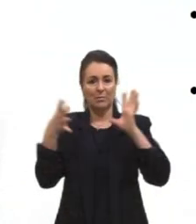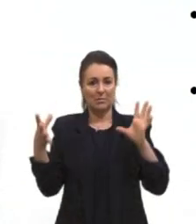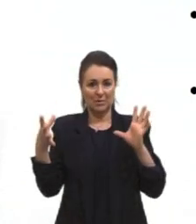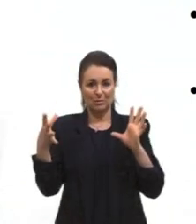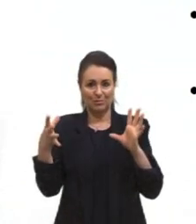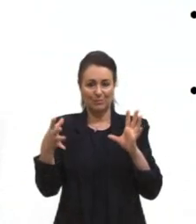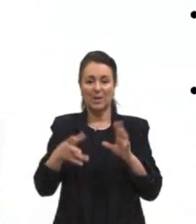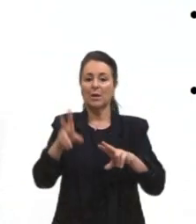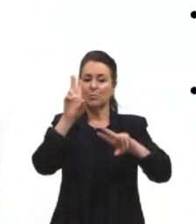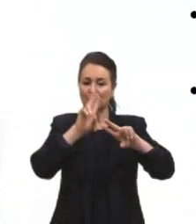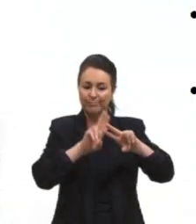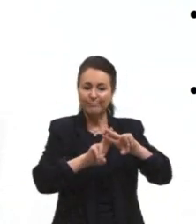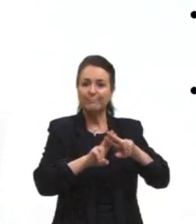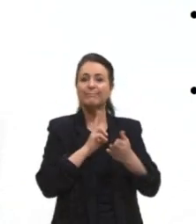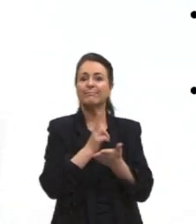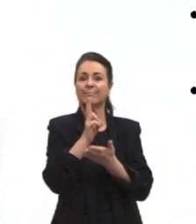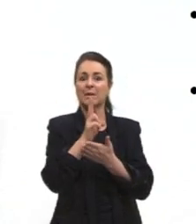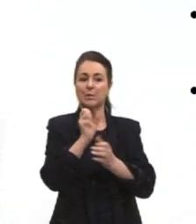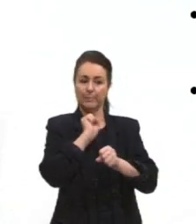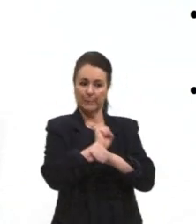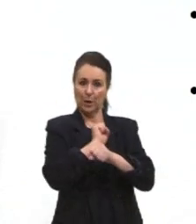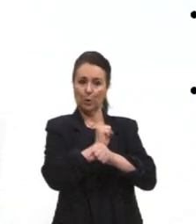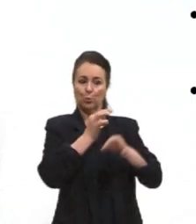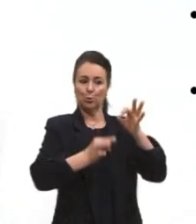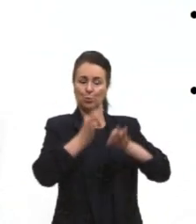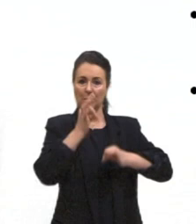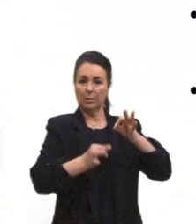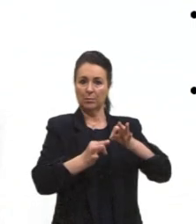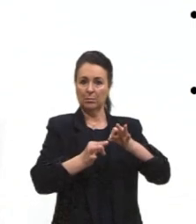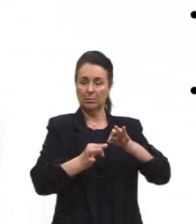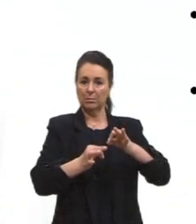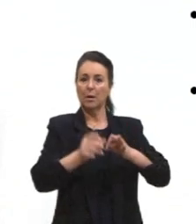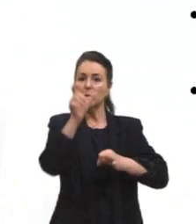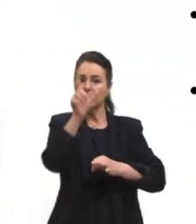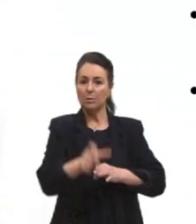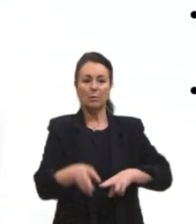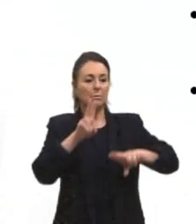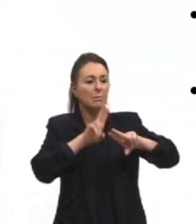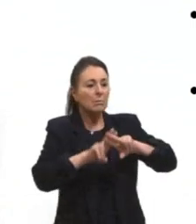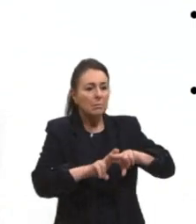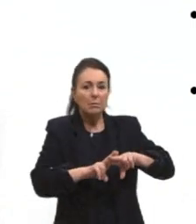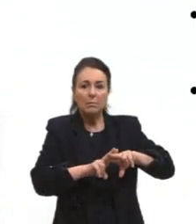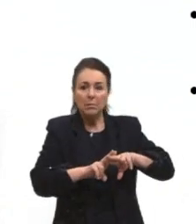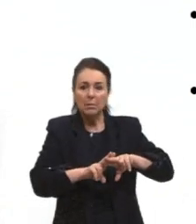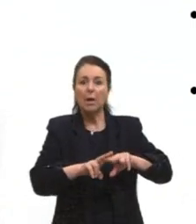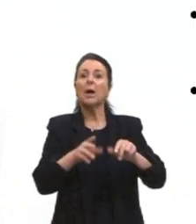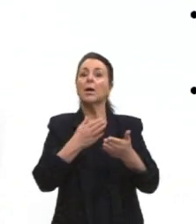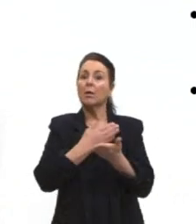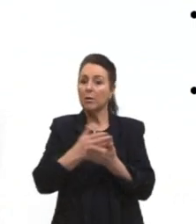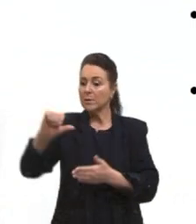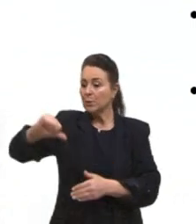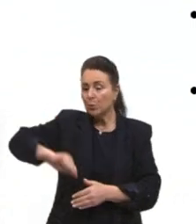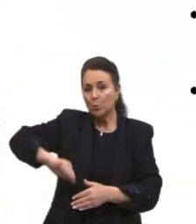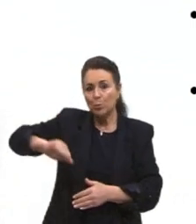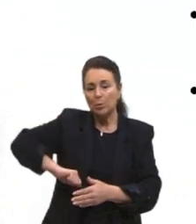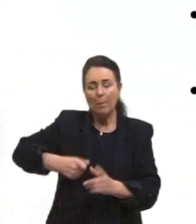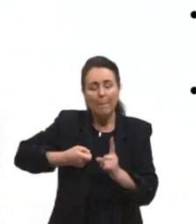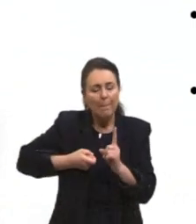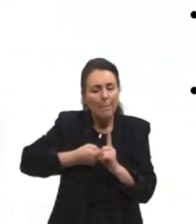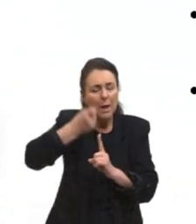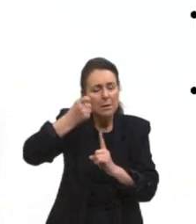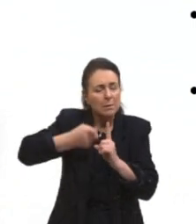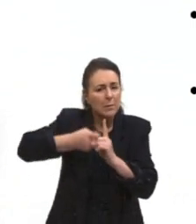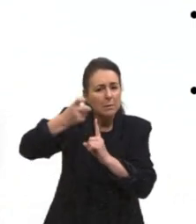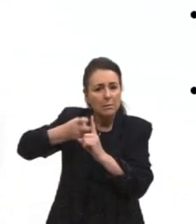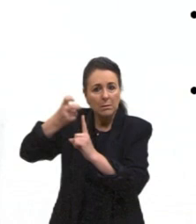Enquanto elas esperavam julgamento né então as pessoas podiam ficar detidas e serem torturadas por meses né